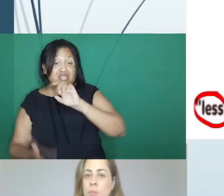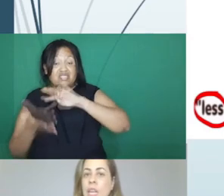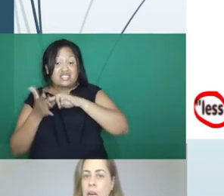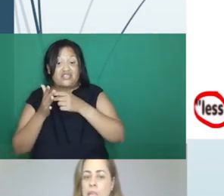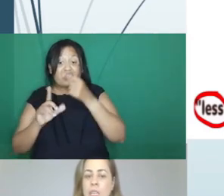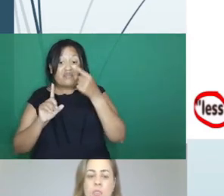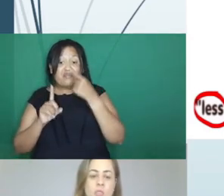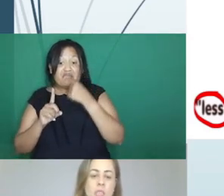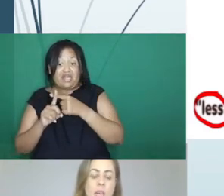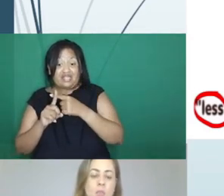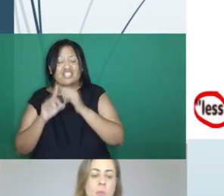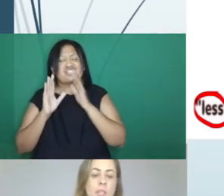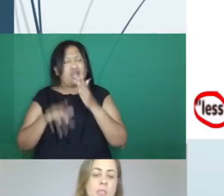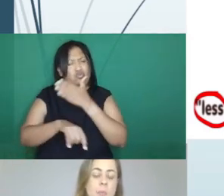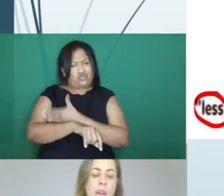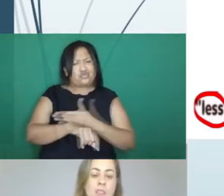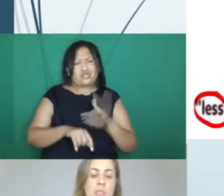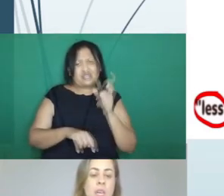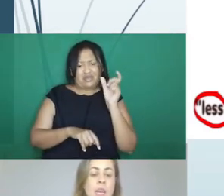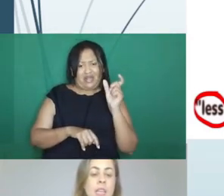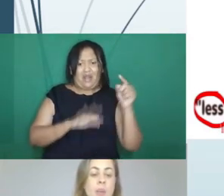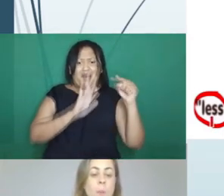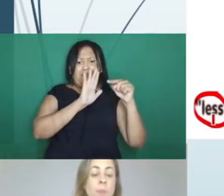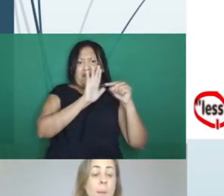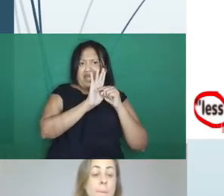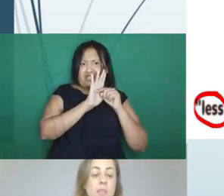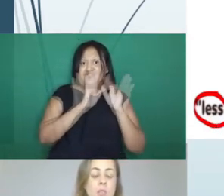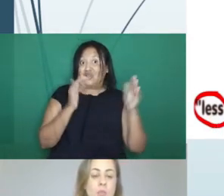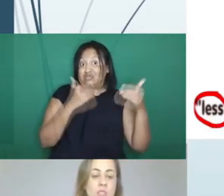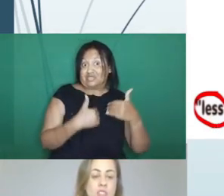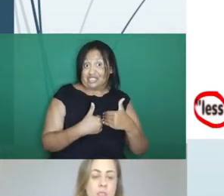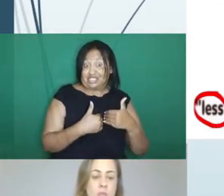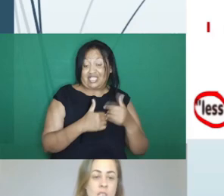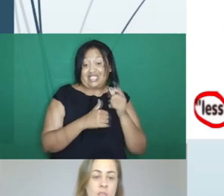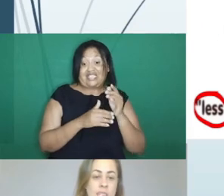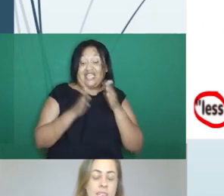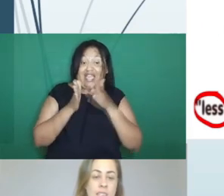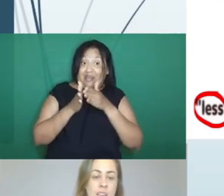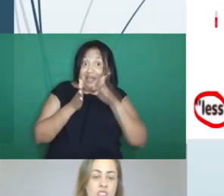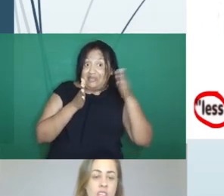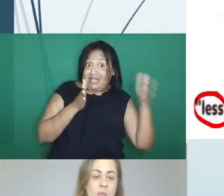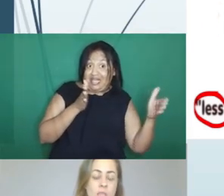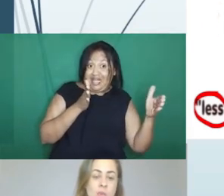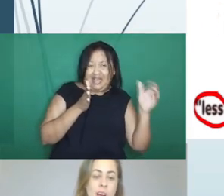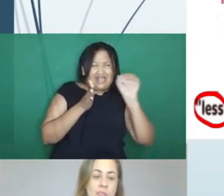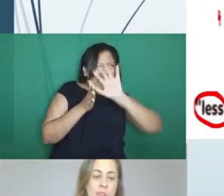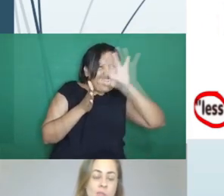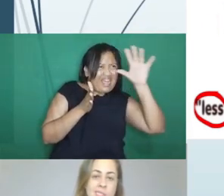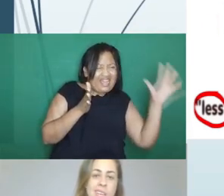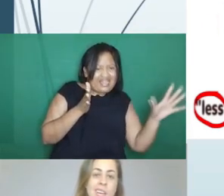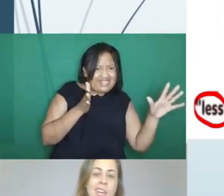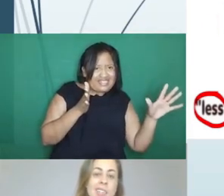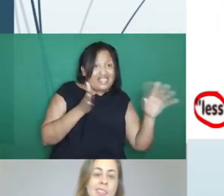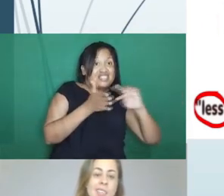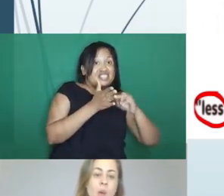bem familiar né a gente já tá acostumado com essas palavras então menos autista Então significa que nessa região do gráfico